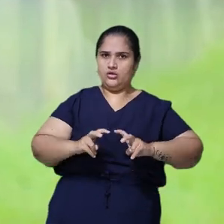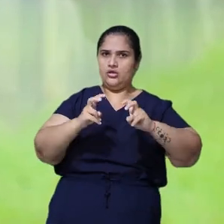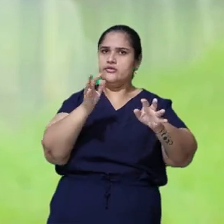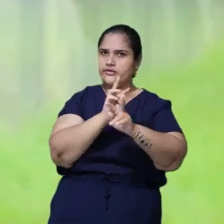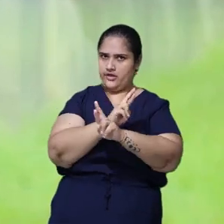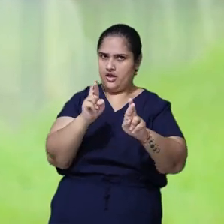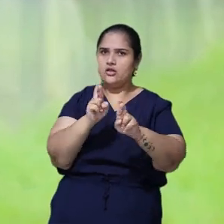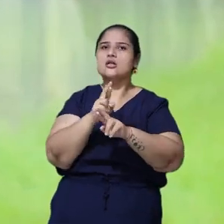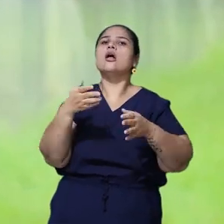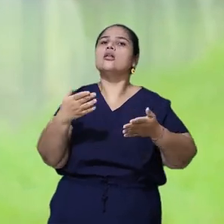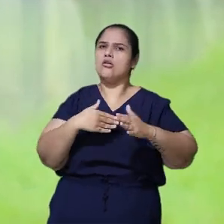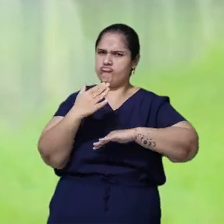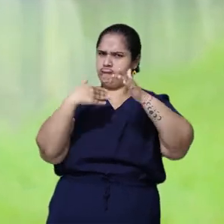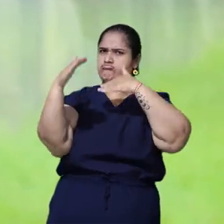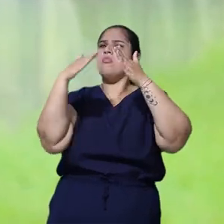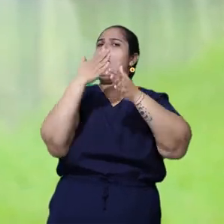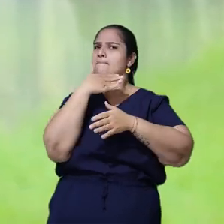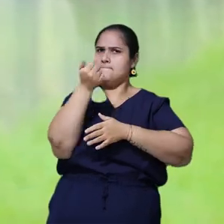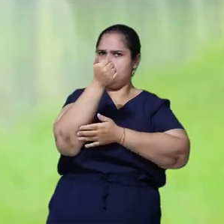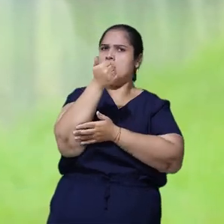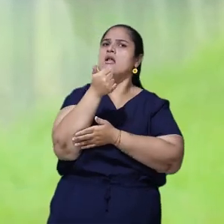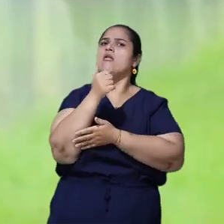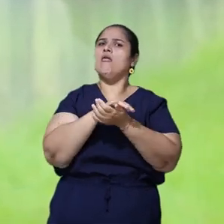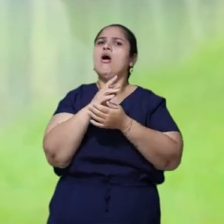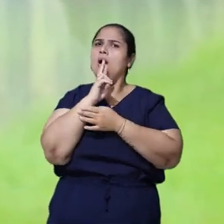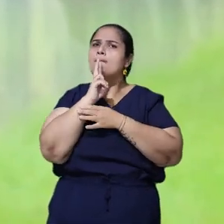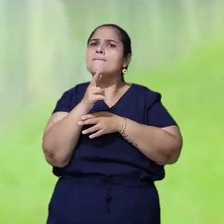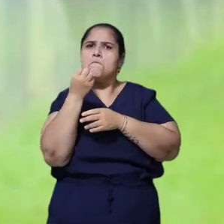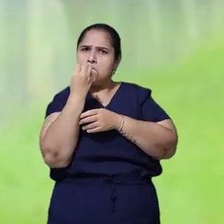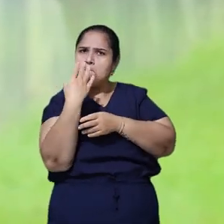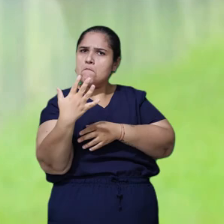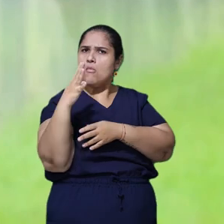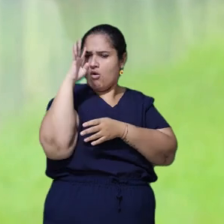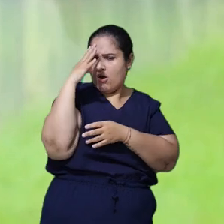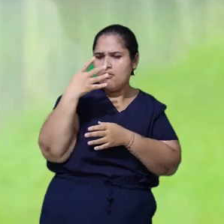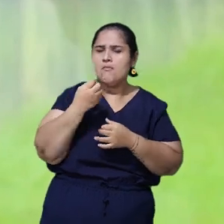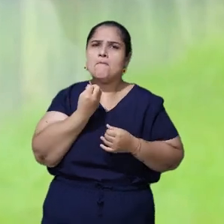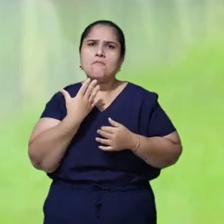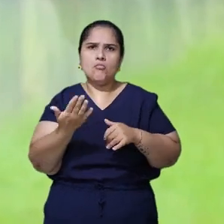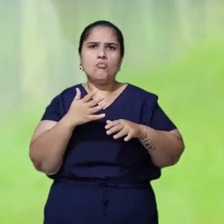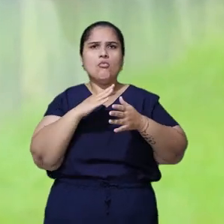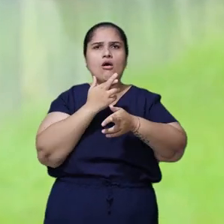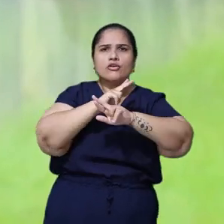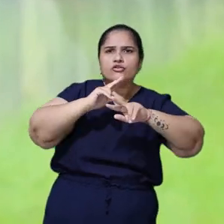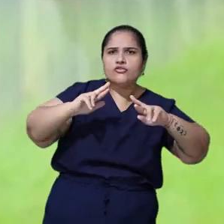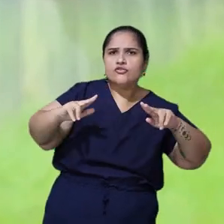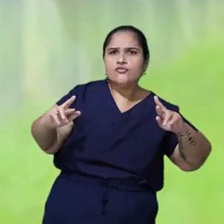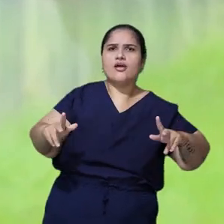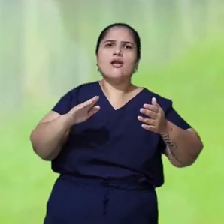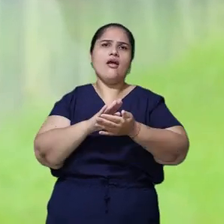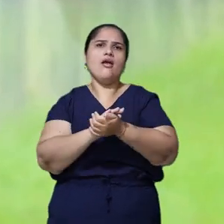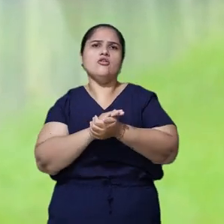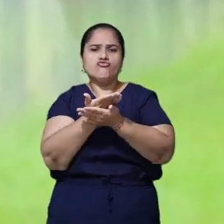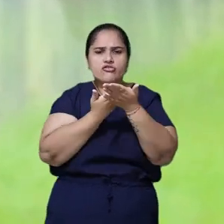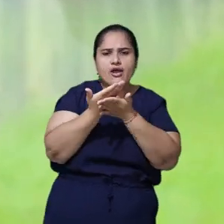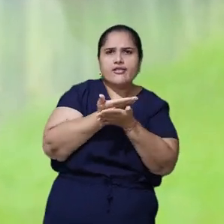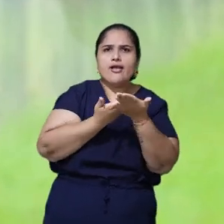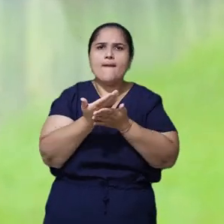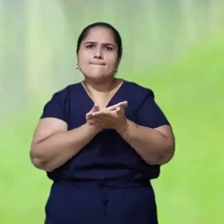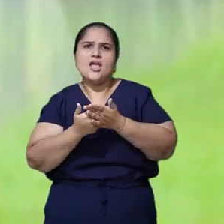conseguido bons resultados, né, utilizando diversas modalidades de tratamento, quimioterapia,